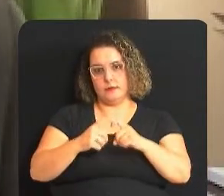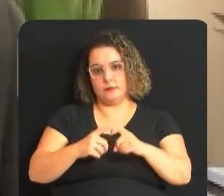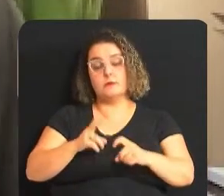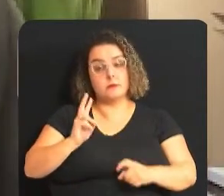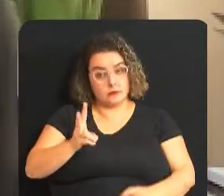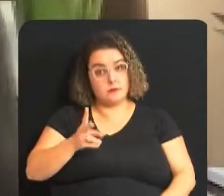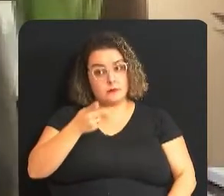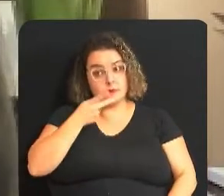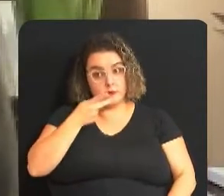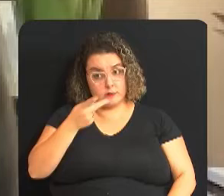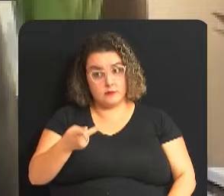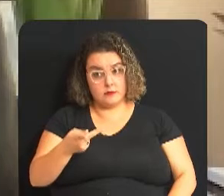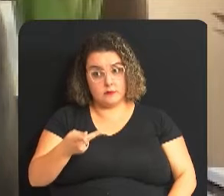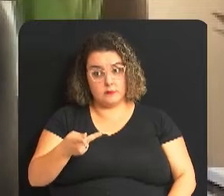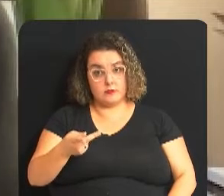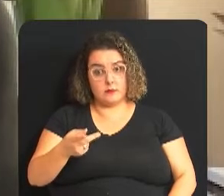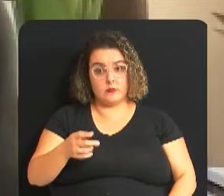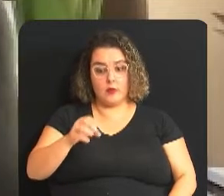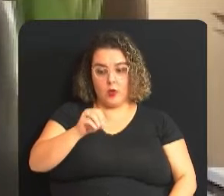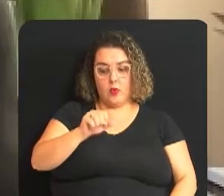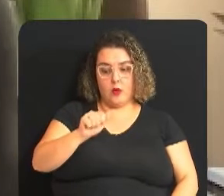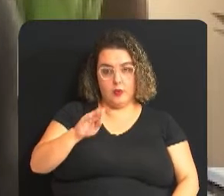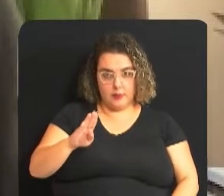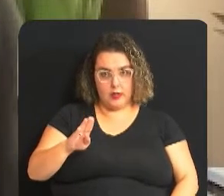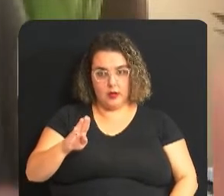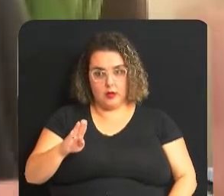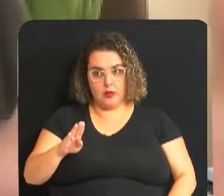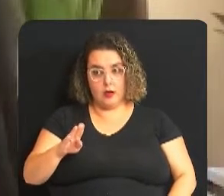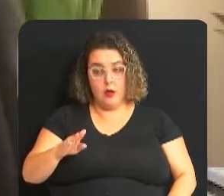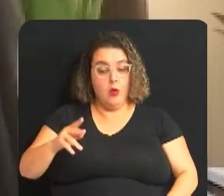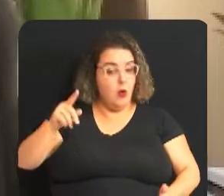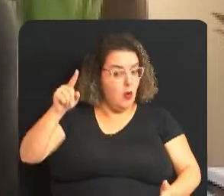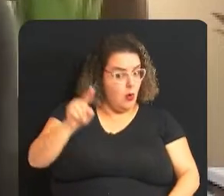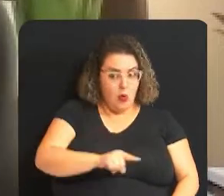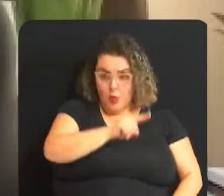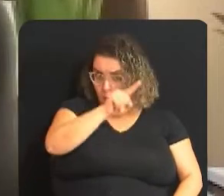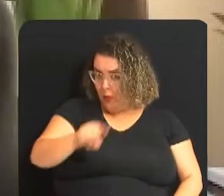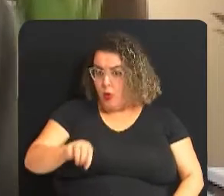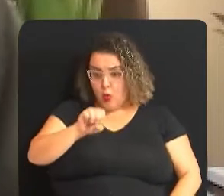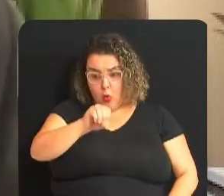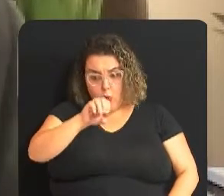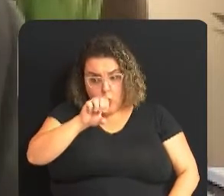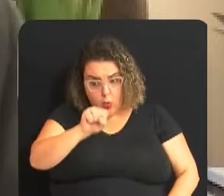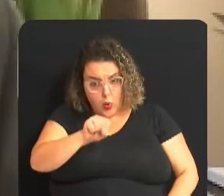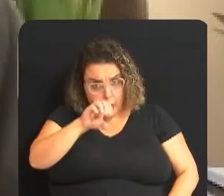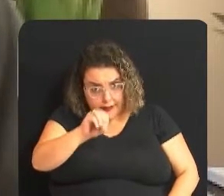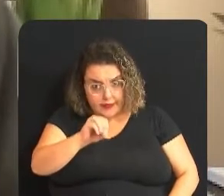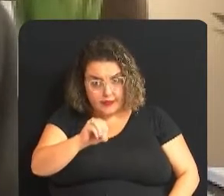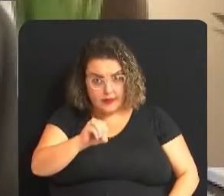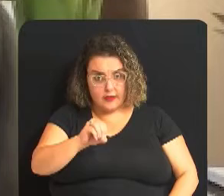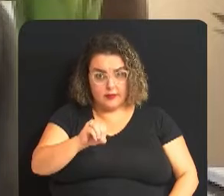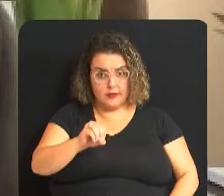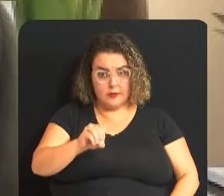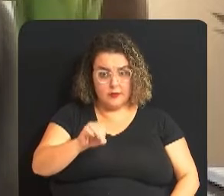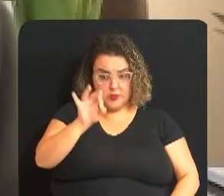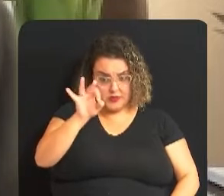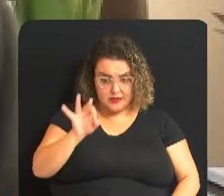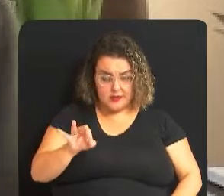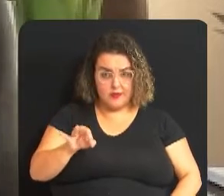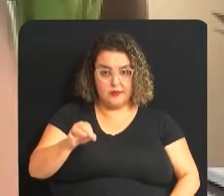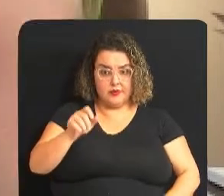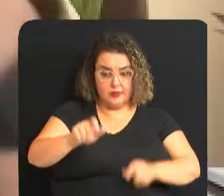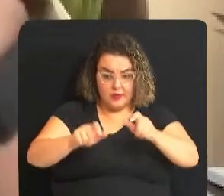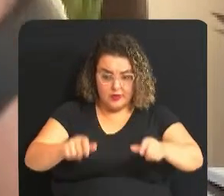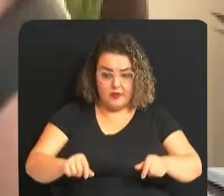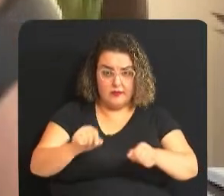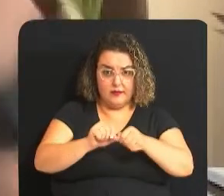assim, a Ordem dos Advogados do Brasil reprova 80% do pessoal que fez 5 anos de faculdade de Direito. Se